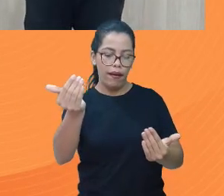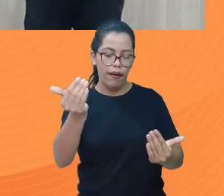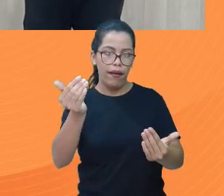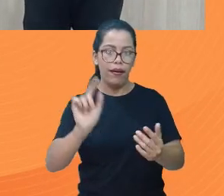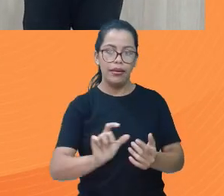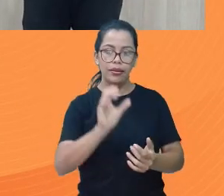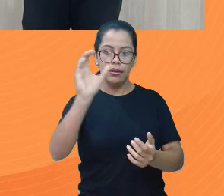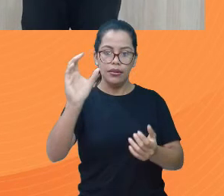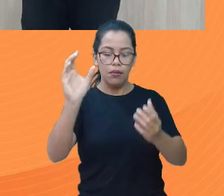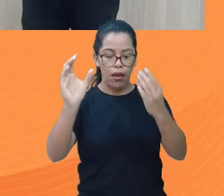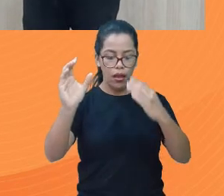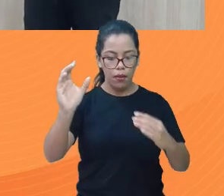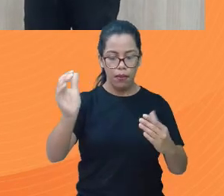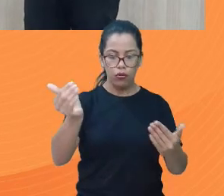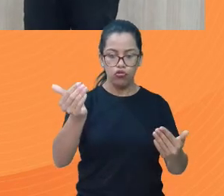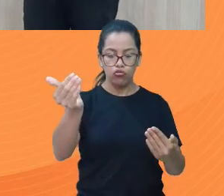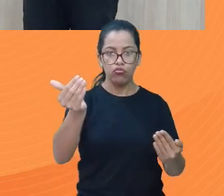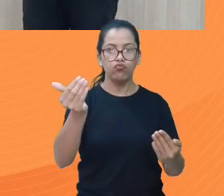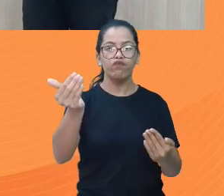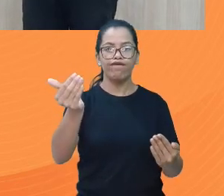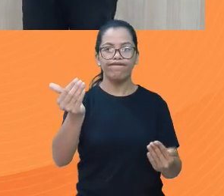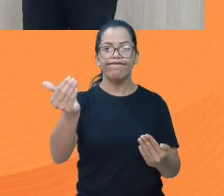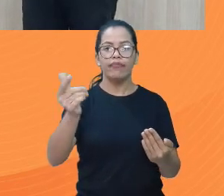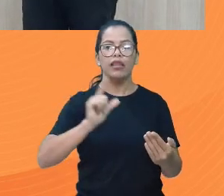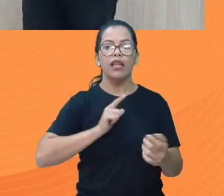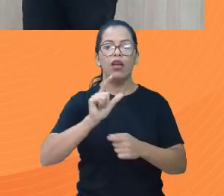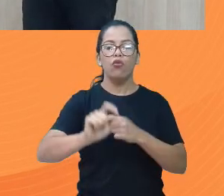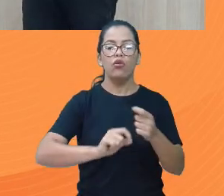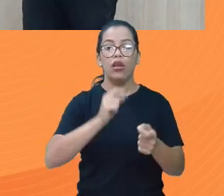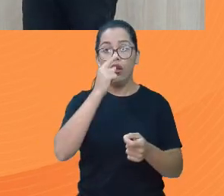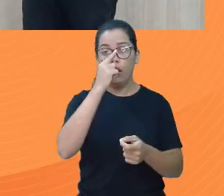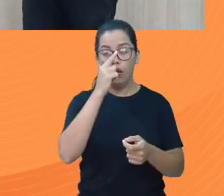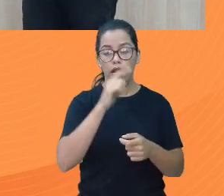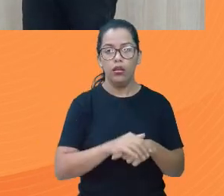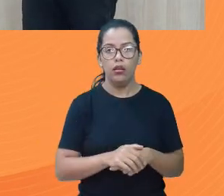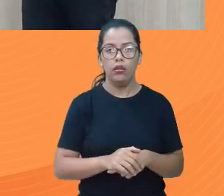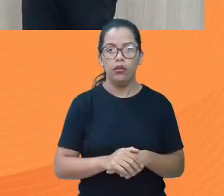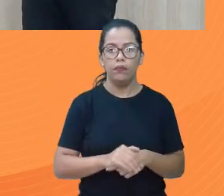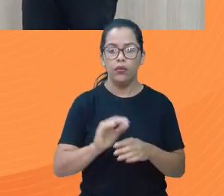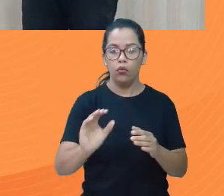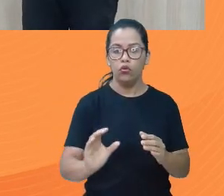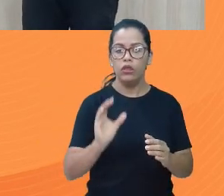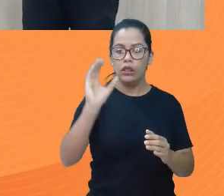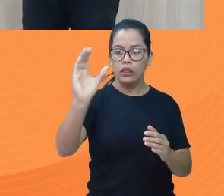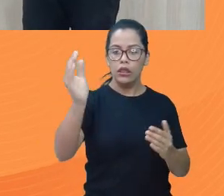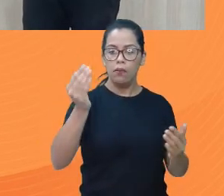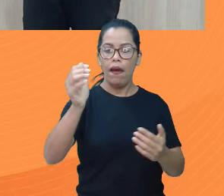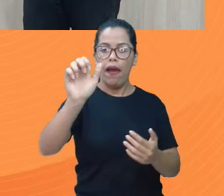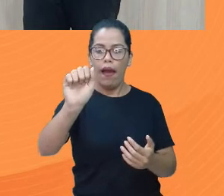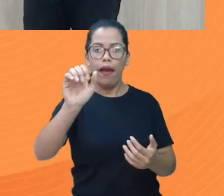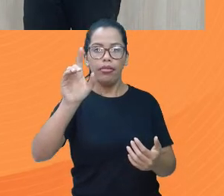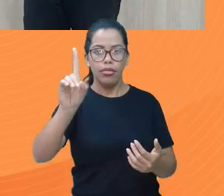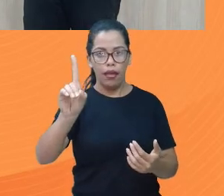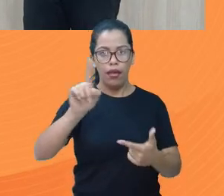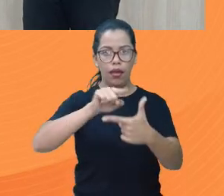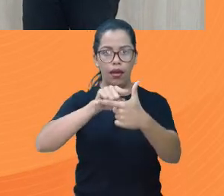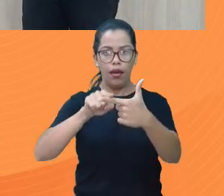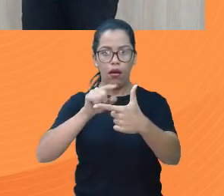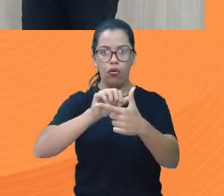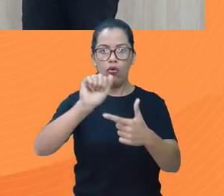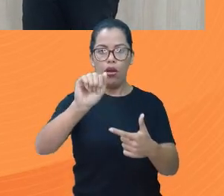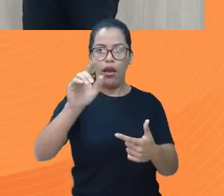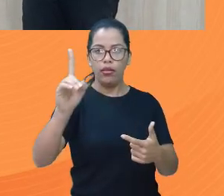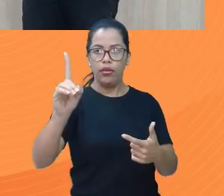estão embaixo, tá joia? Então, a gente vai ter isso aqui, ó. Os ângulos de cima, A e D, que estão de um mesmo